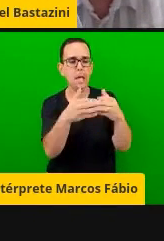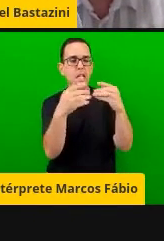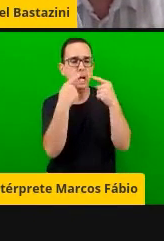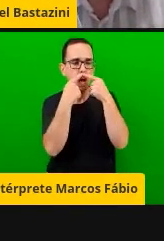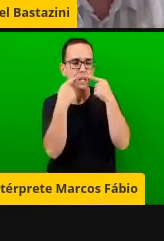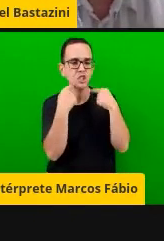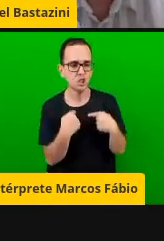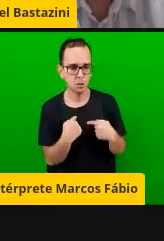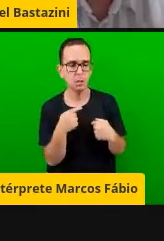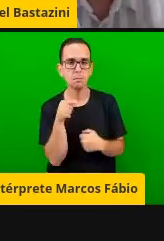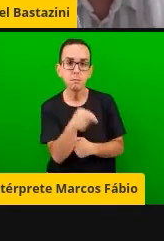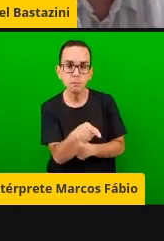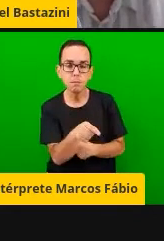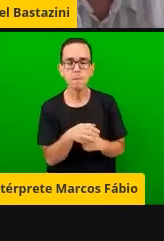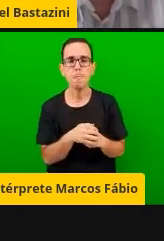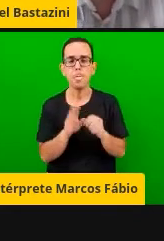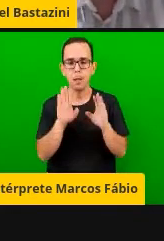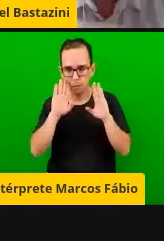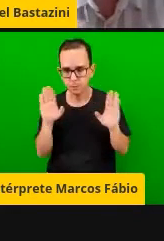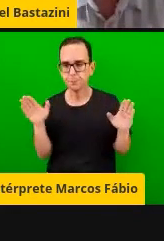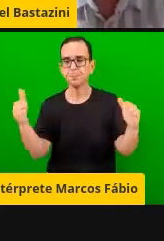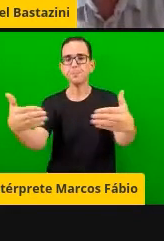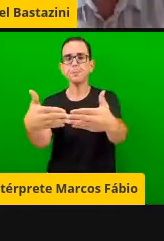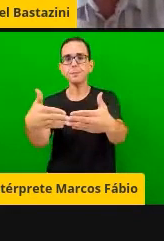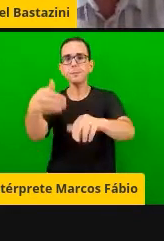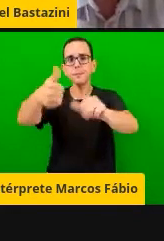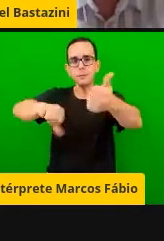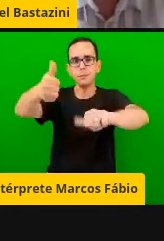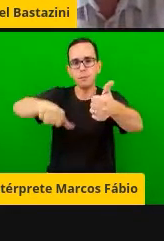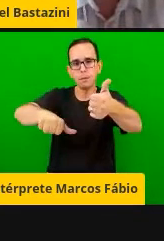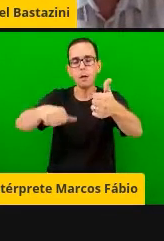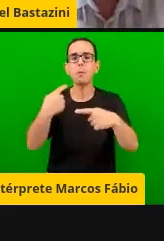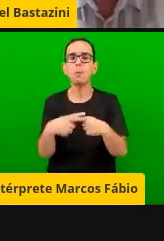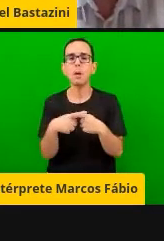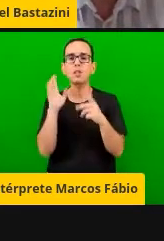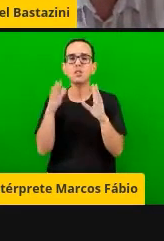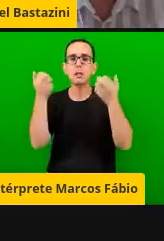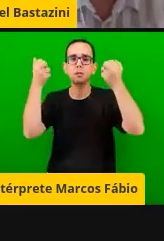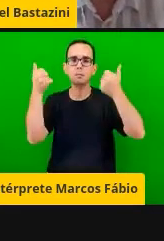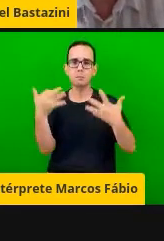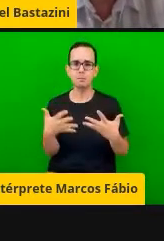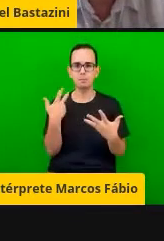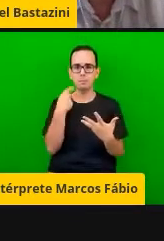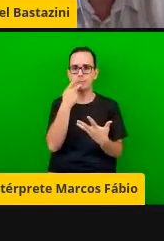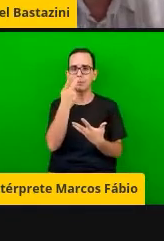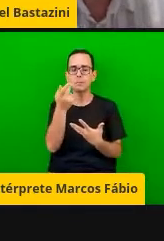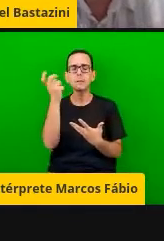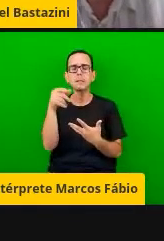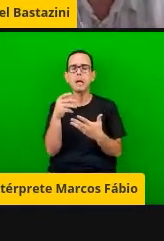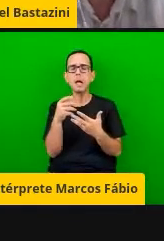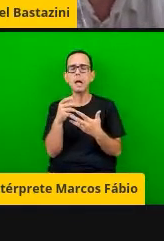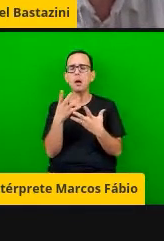mais foco na análise, devido àquilo que eu disse no início da minha fala, a demanda dos professores,